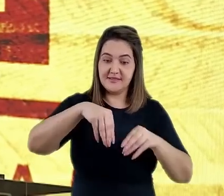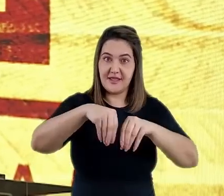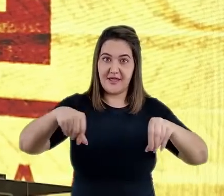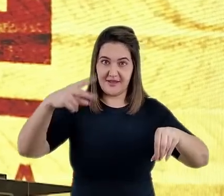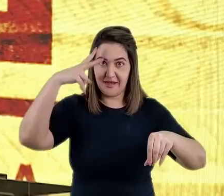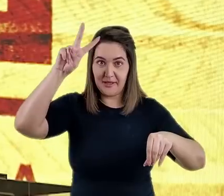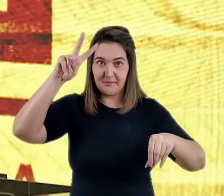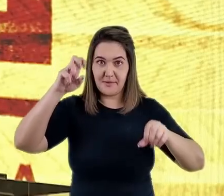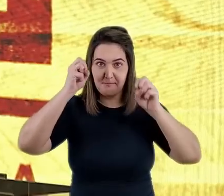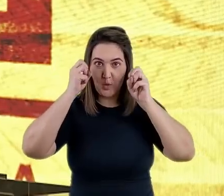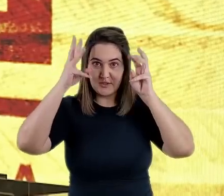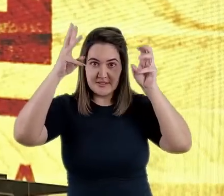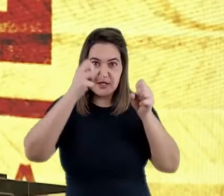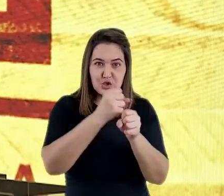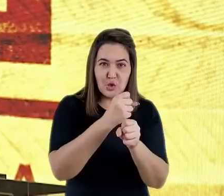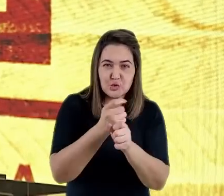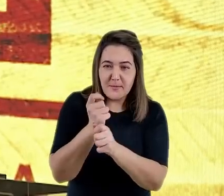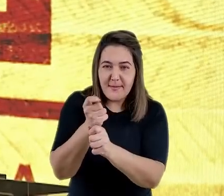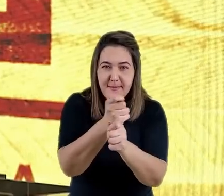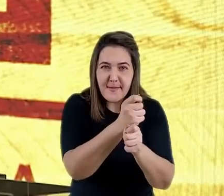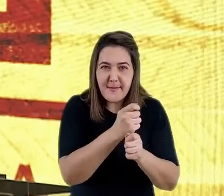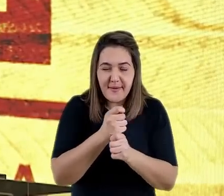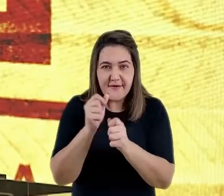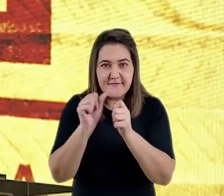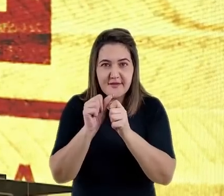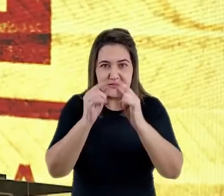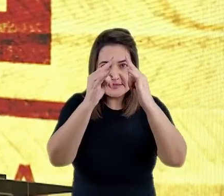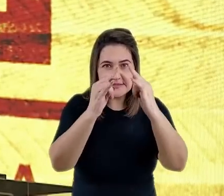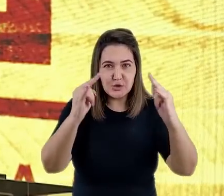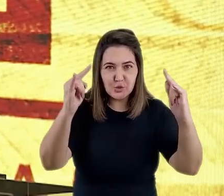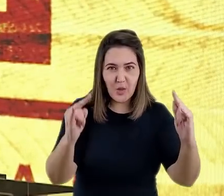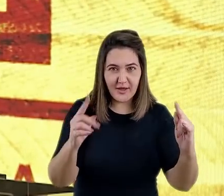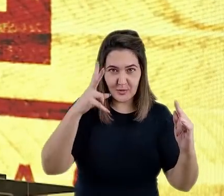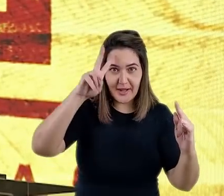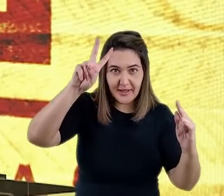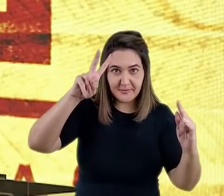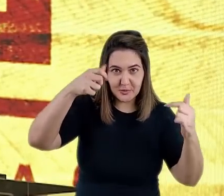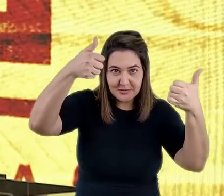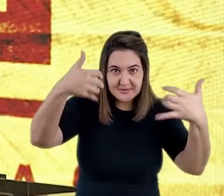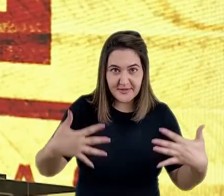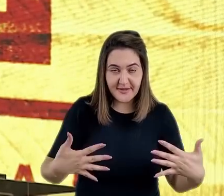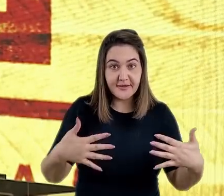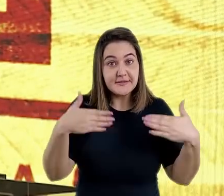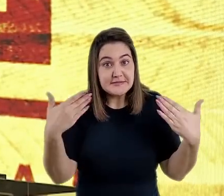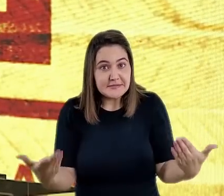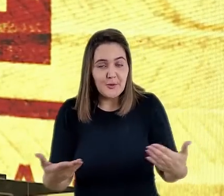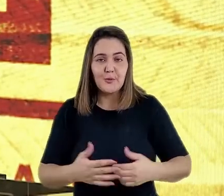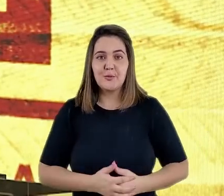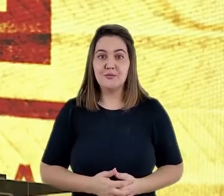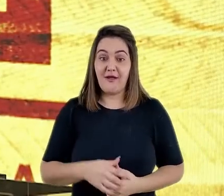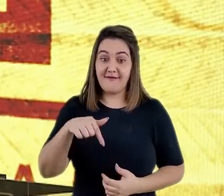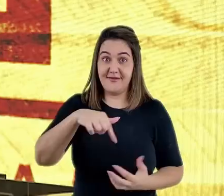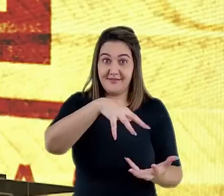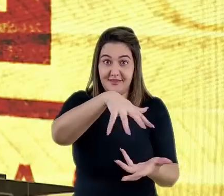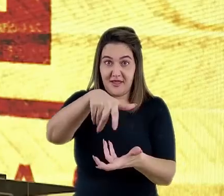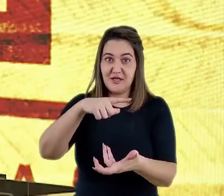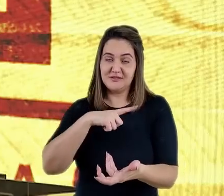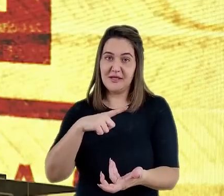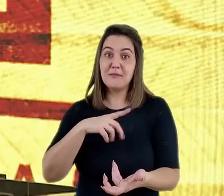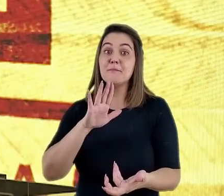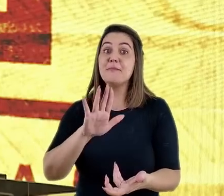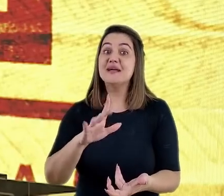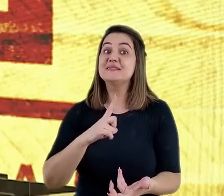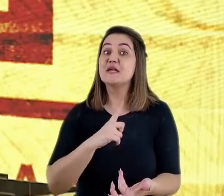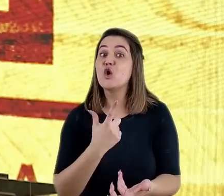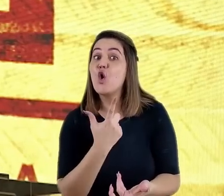para você e eu mostrei o modelo e expliquei todas as partes em programas passados. Mas agora eu estou falando de um